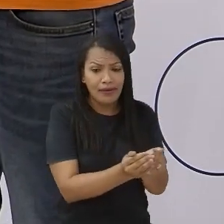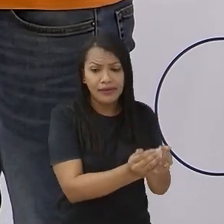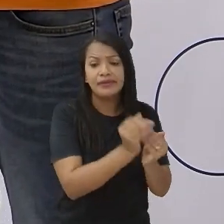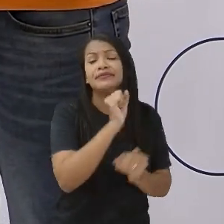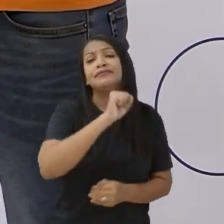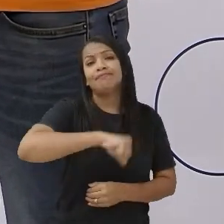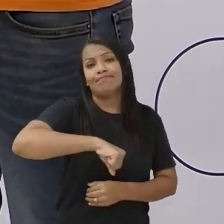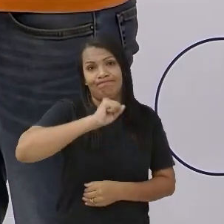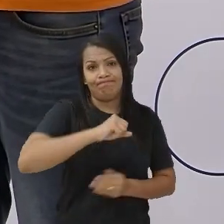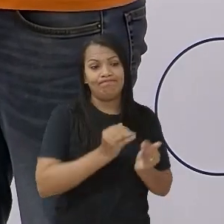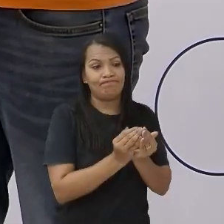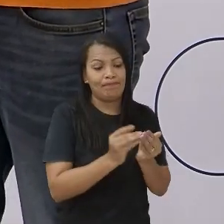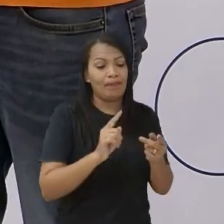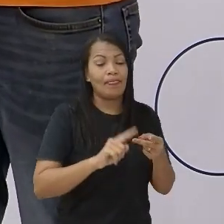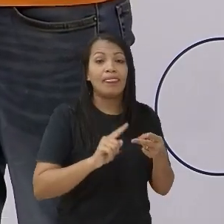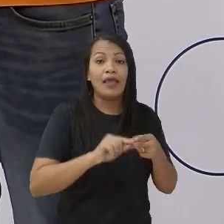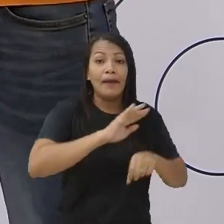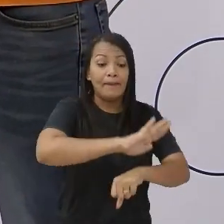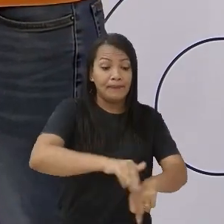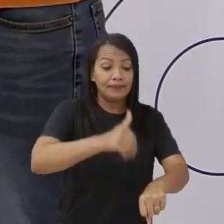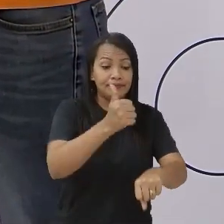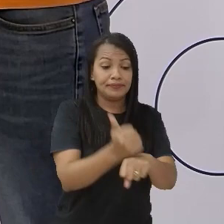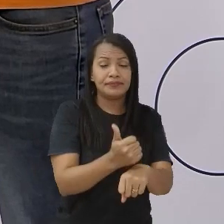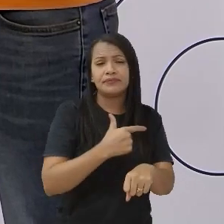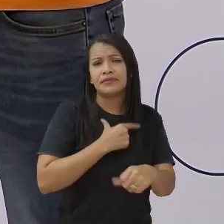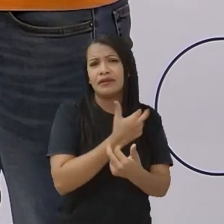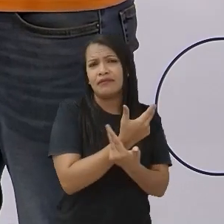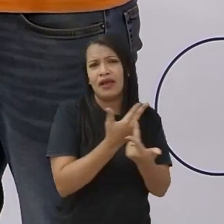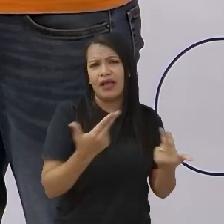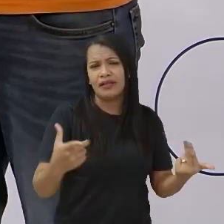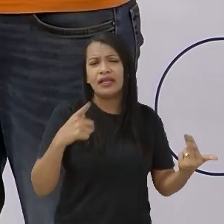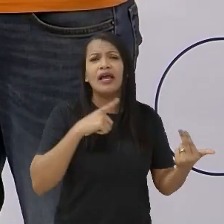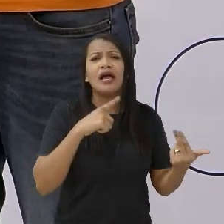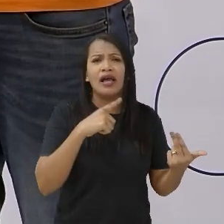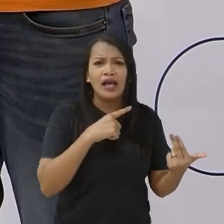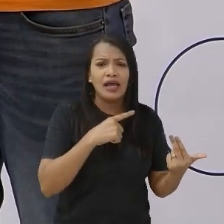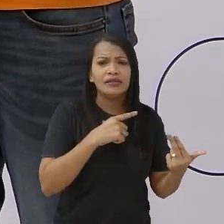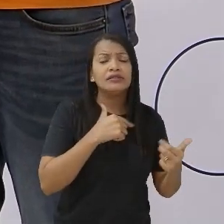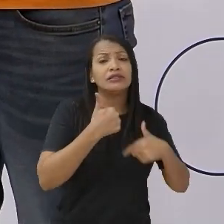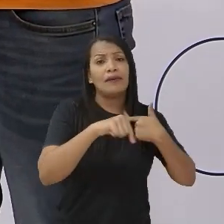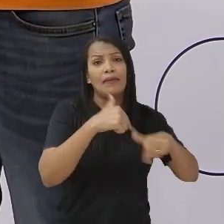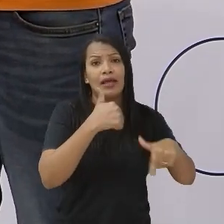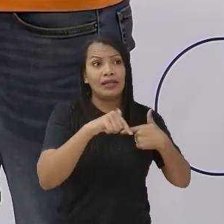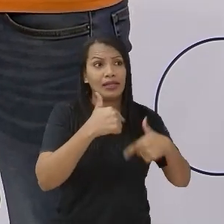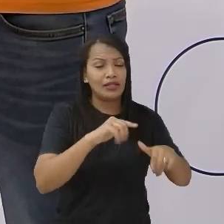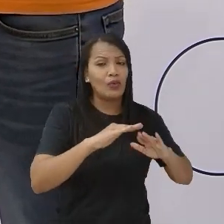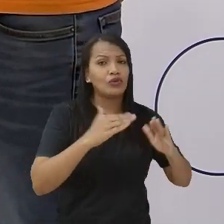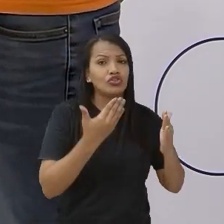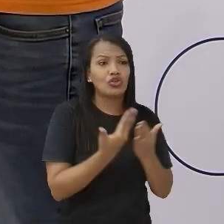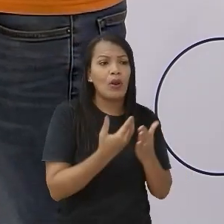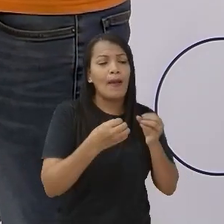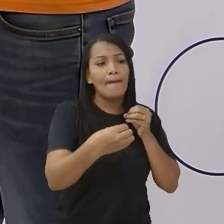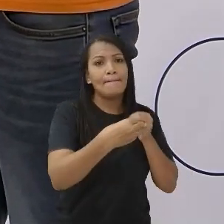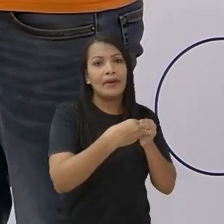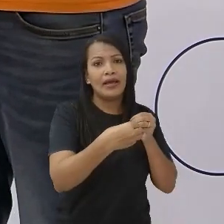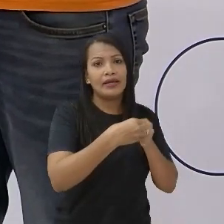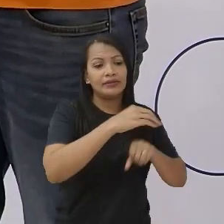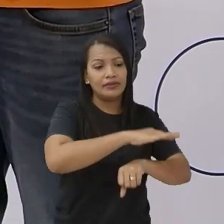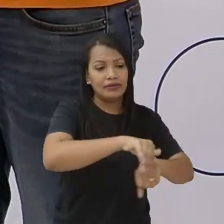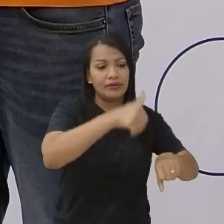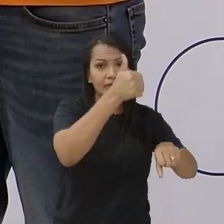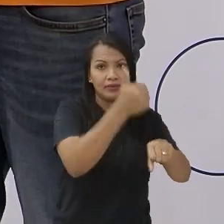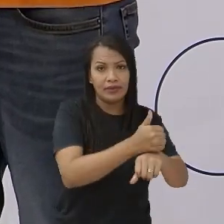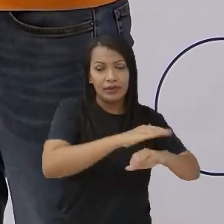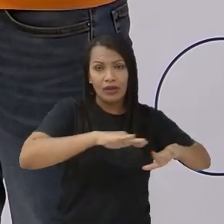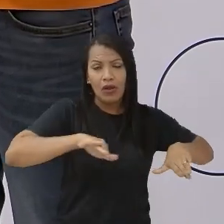O Eita. parquinho, uma praça, nós temos várias praças, né? De repente, estamos trabalhando numa escola que fica próximo de uma praça da primeira infância. Minha infância.